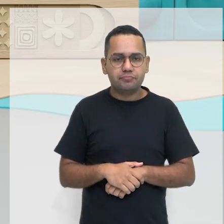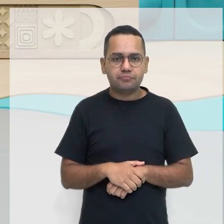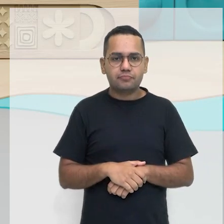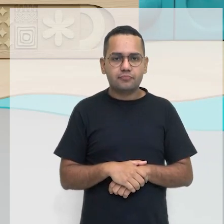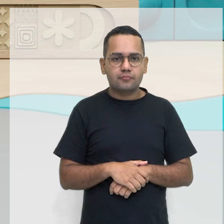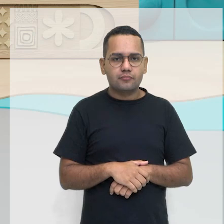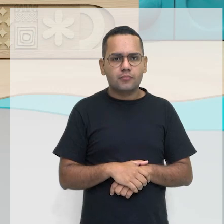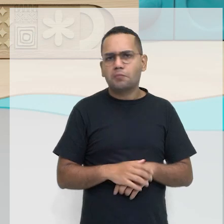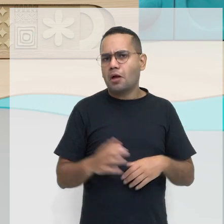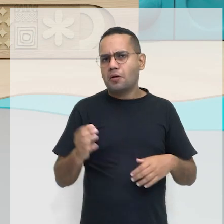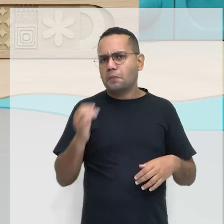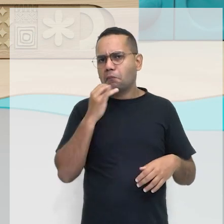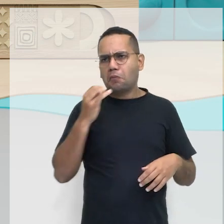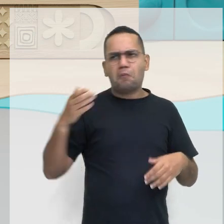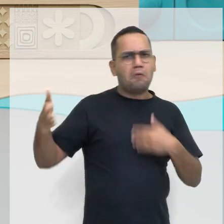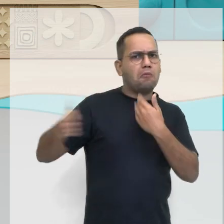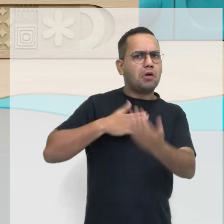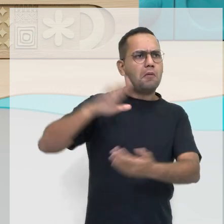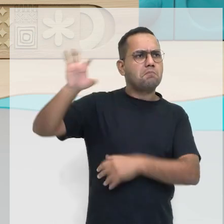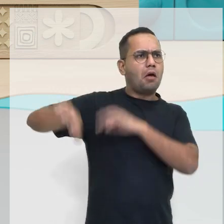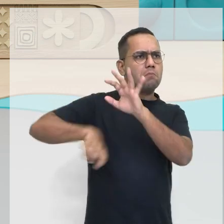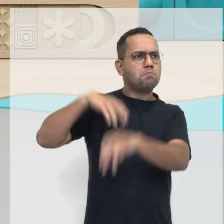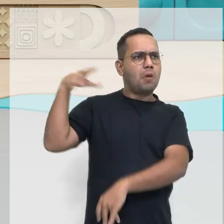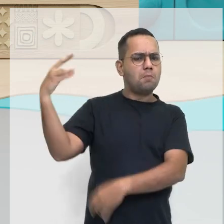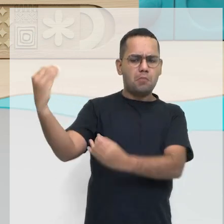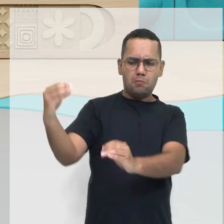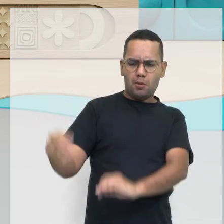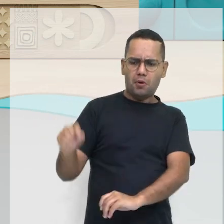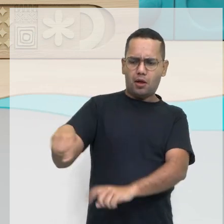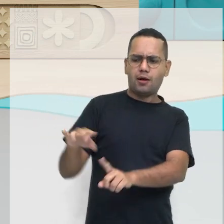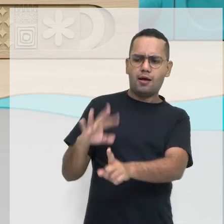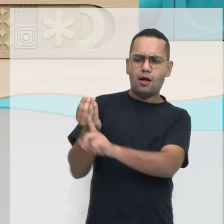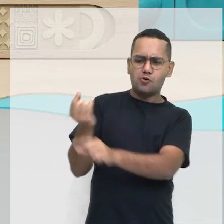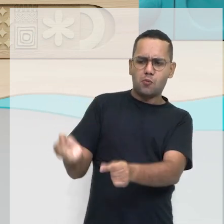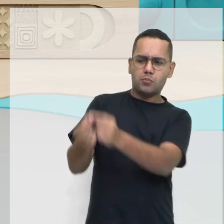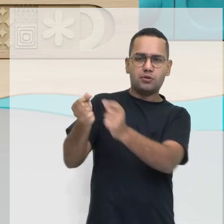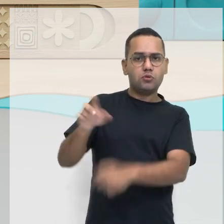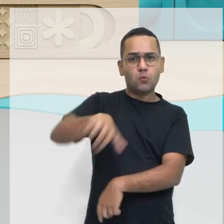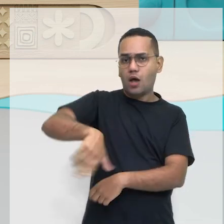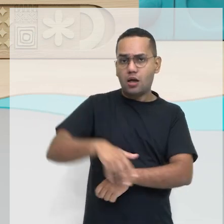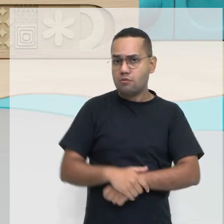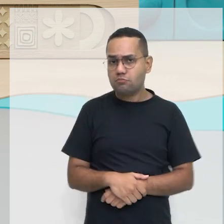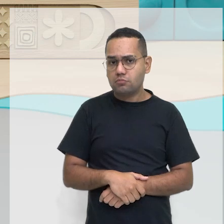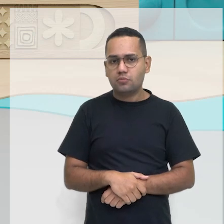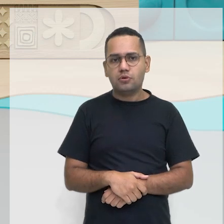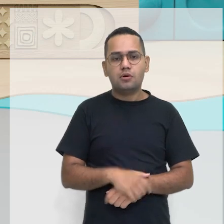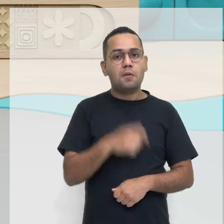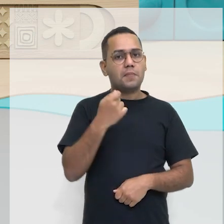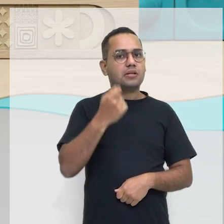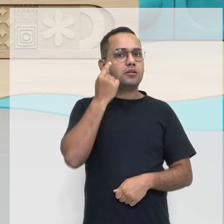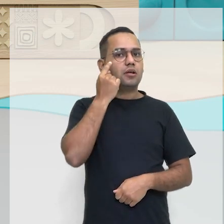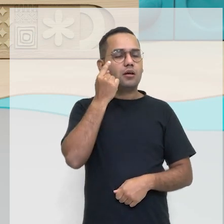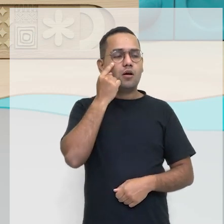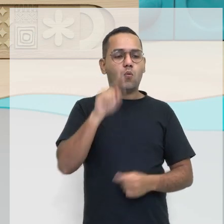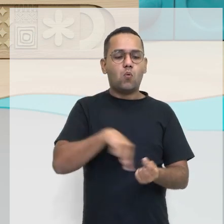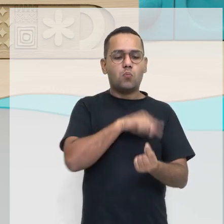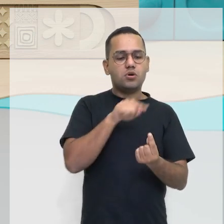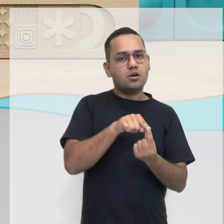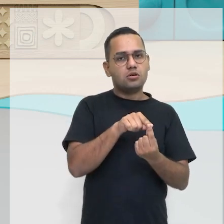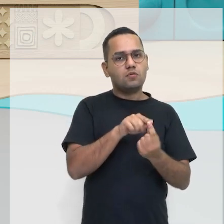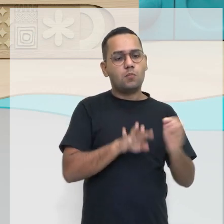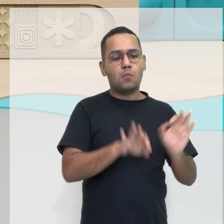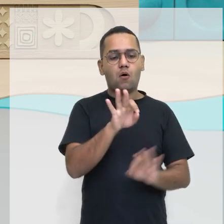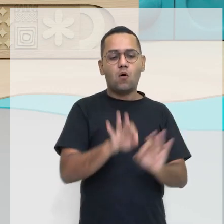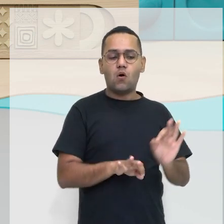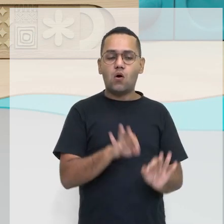não é pegar qualquer objeto, toma, vou colocar aqui, já é uma obra de arte. Não. Eu tenho que ter uma intenção, eu tenho que ter um projeto, eu tenho que